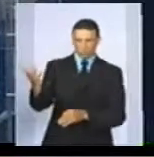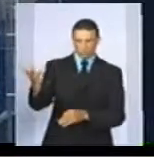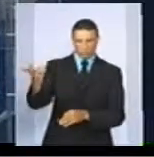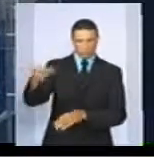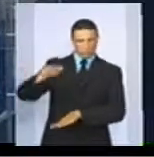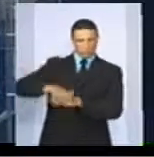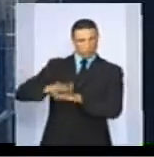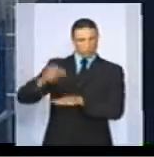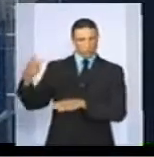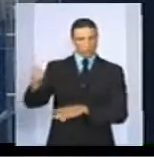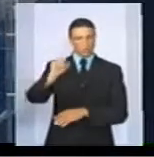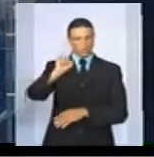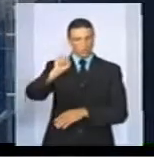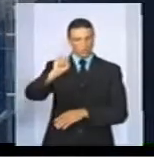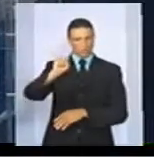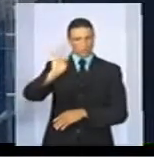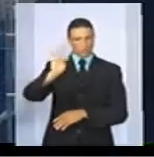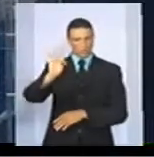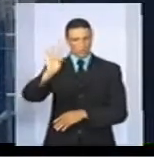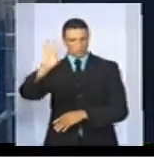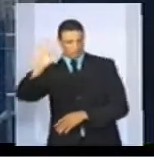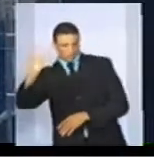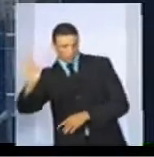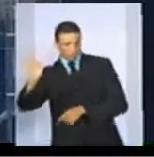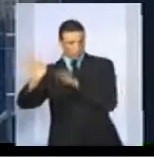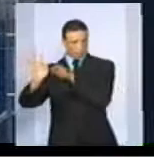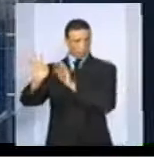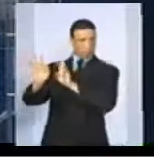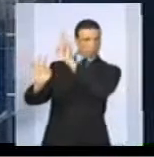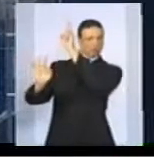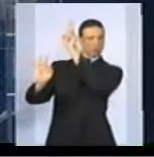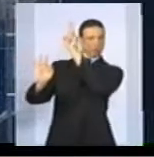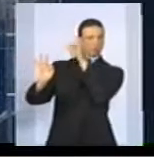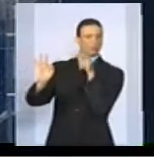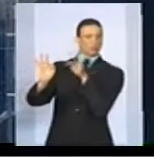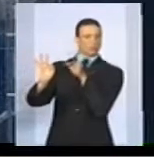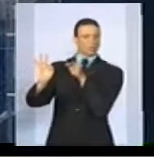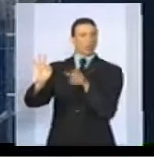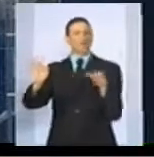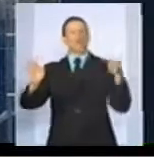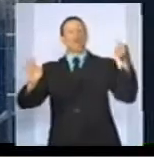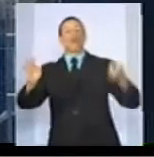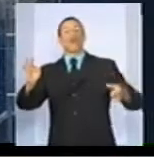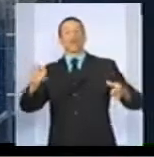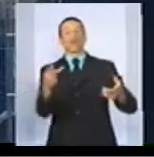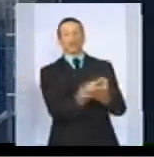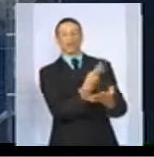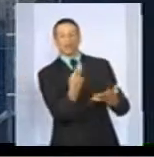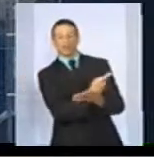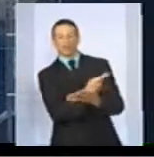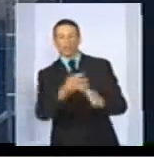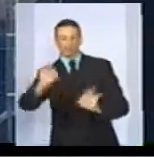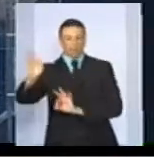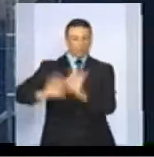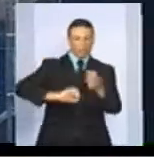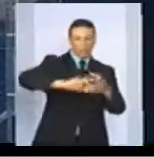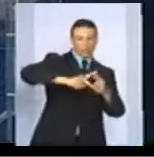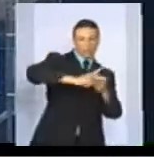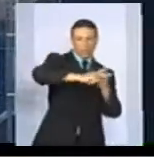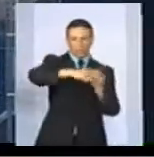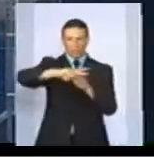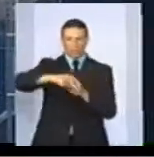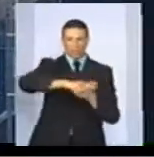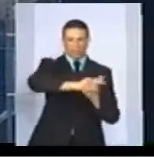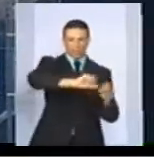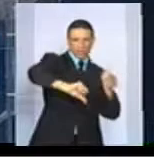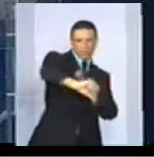só é do Supremo Tribunal Federal de dizer onde está ou não Conforme a lei maior